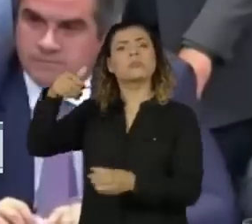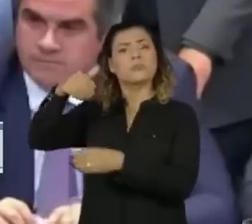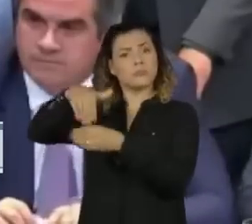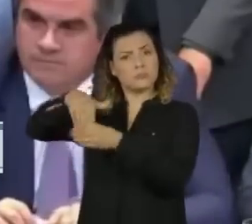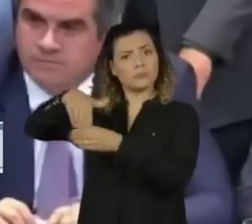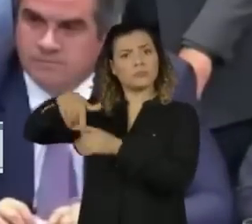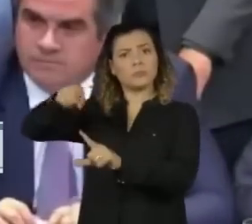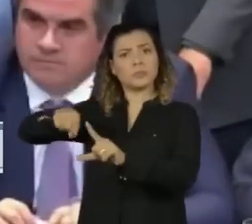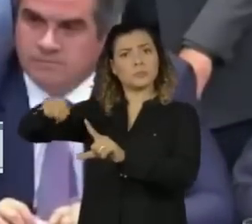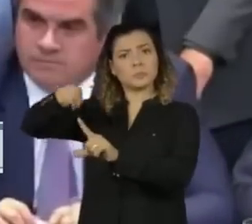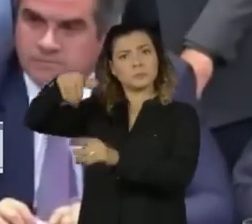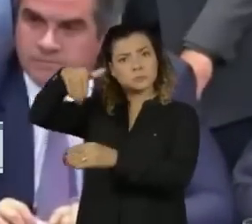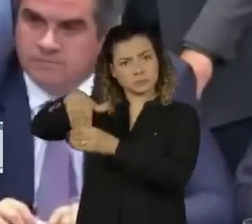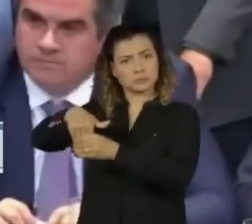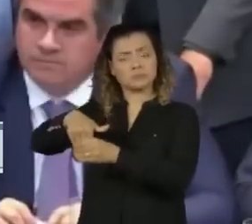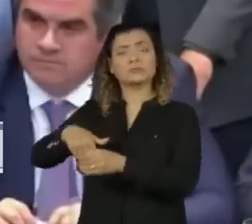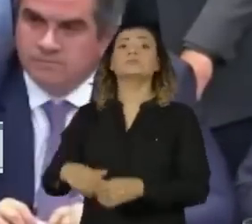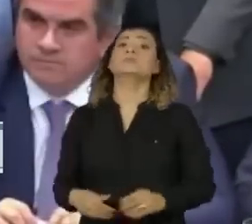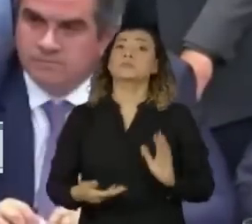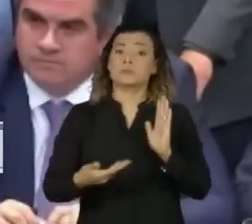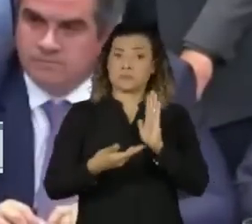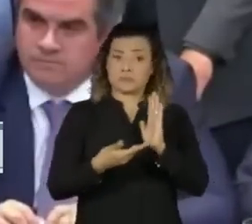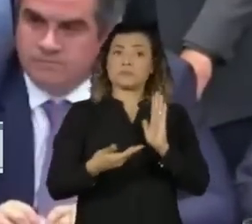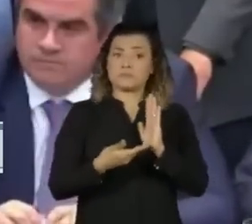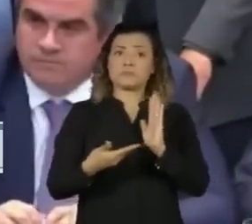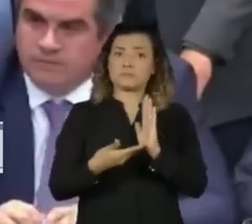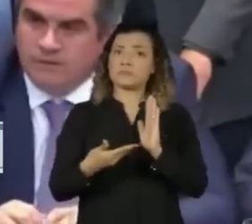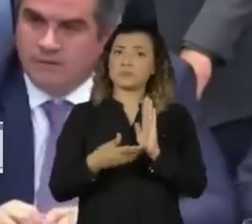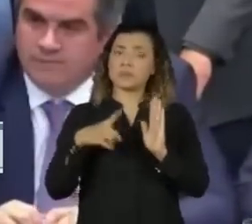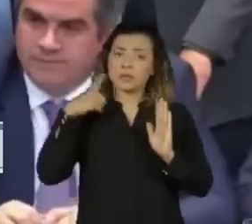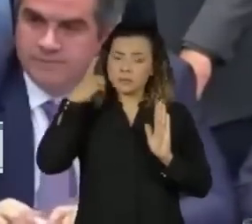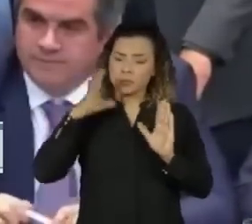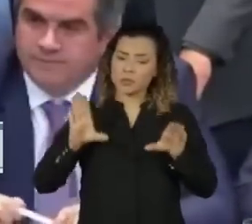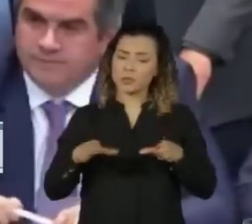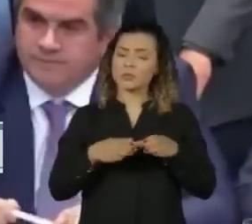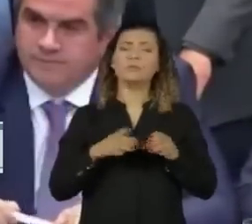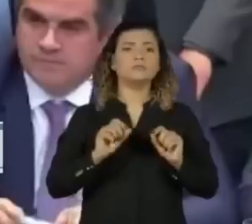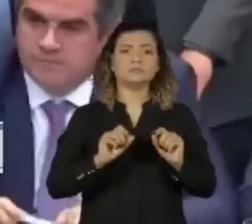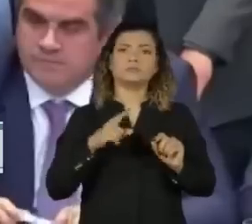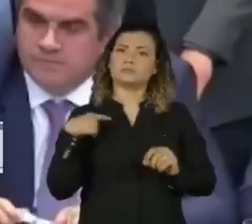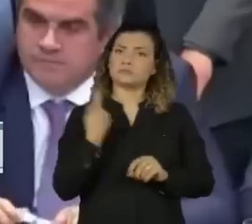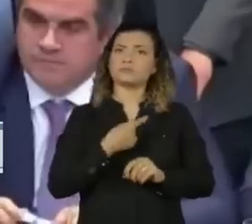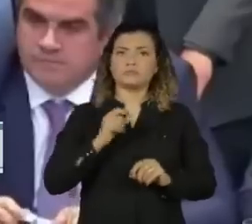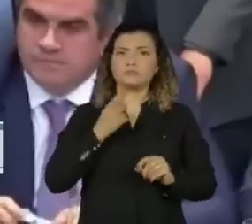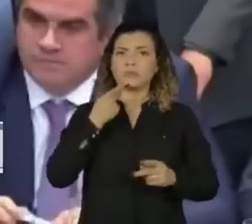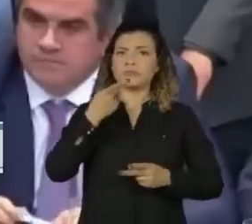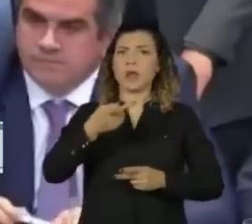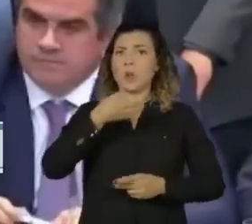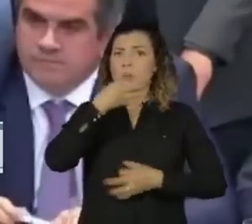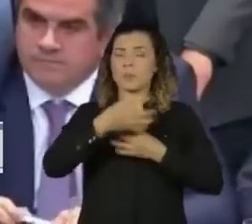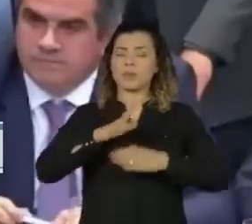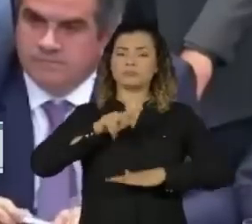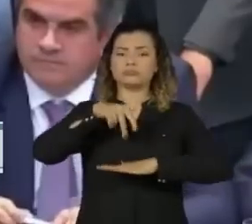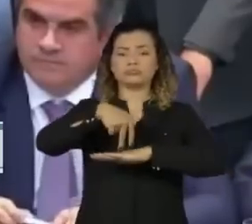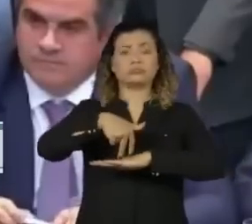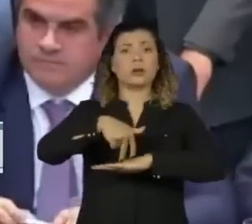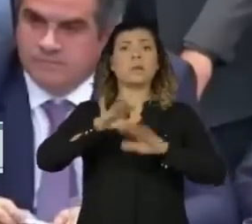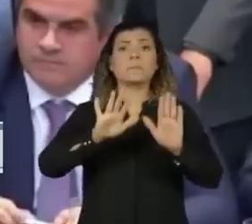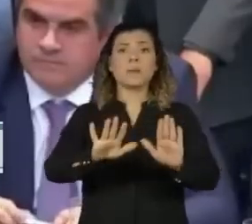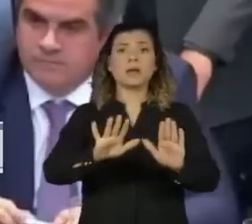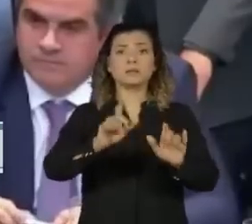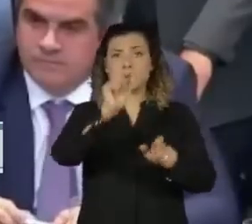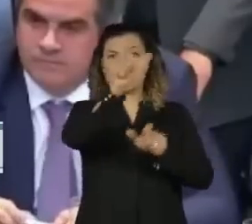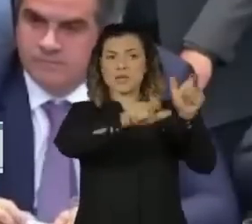eleitoral. A Câmara dos Deputados fala quando é necessário falar, não quando